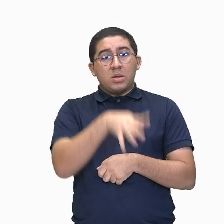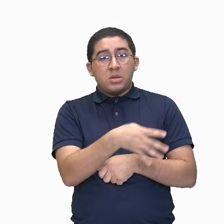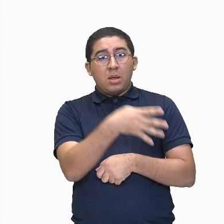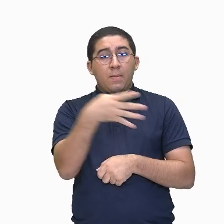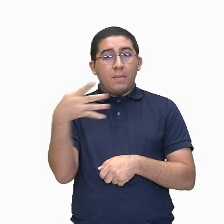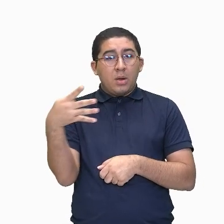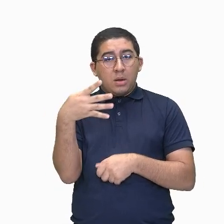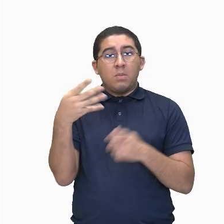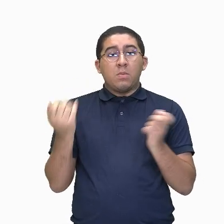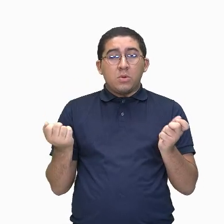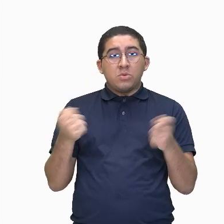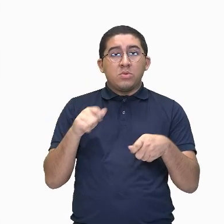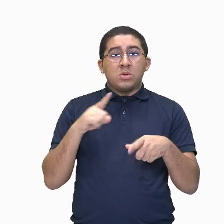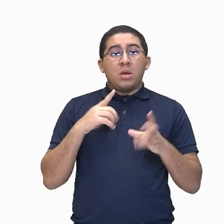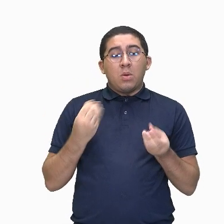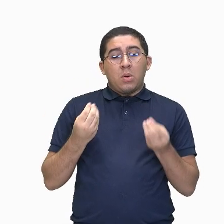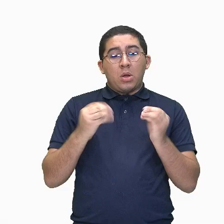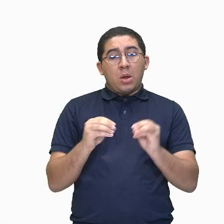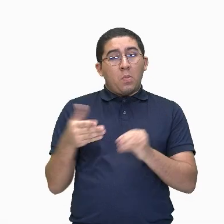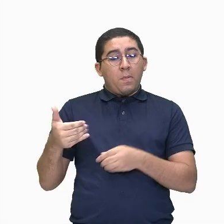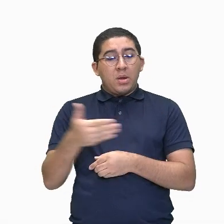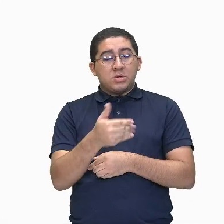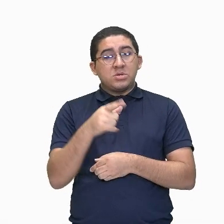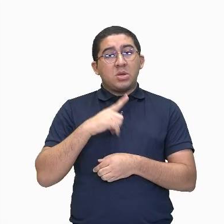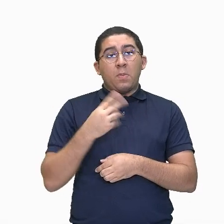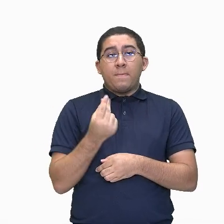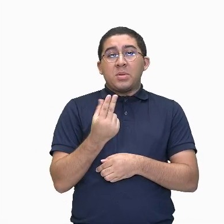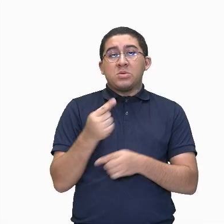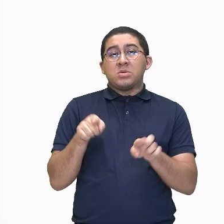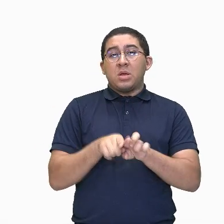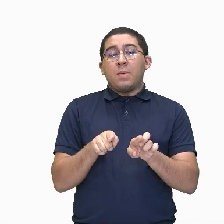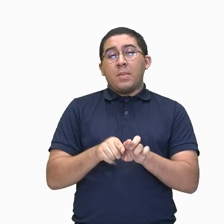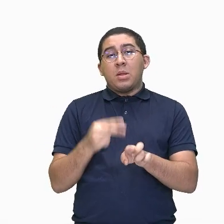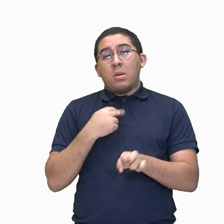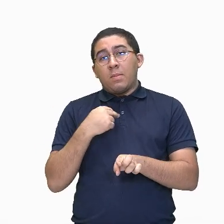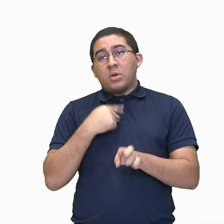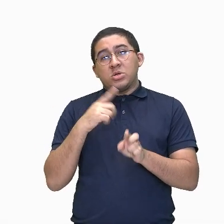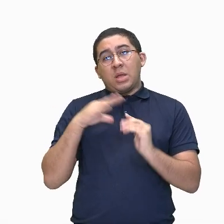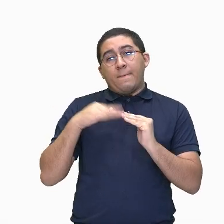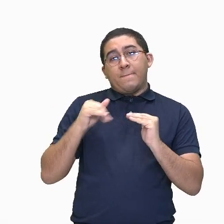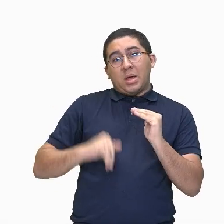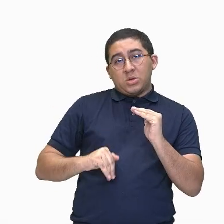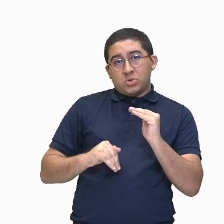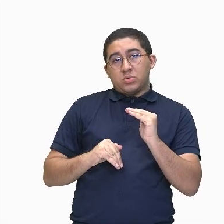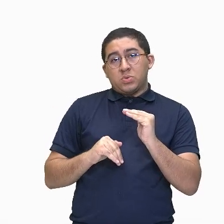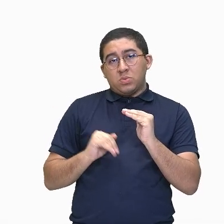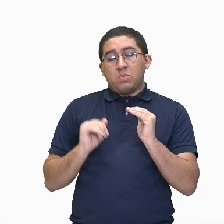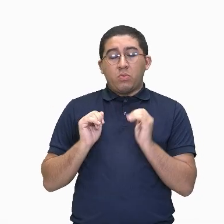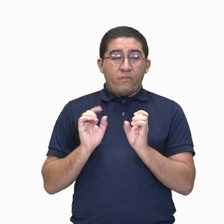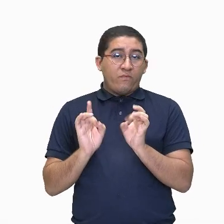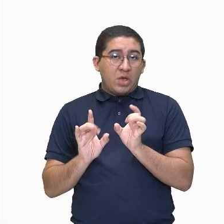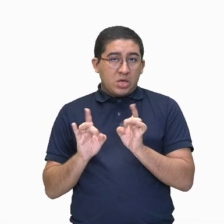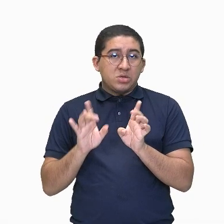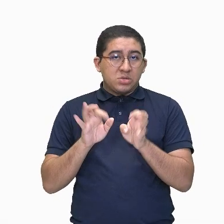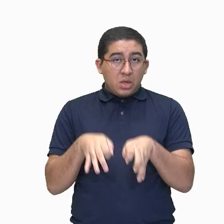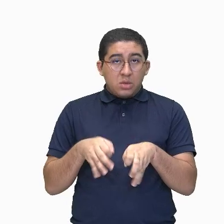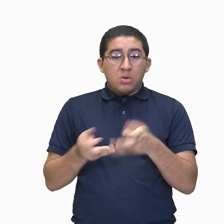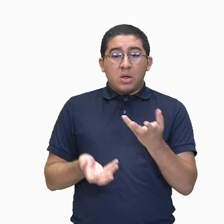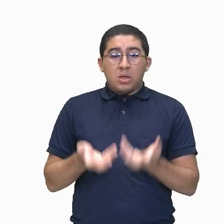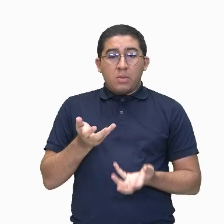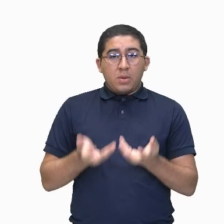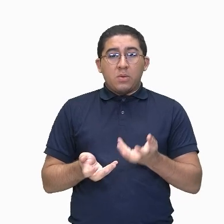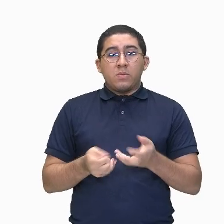colocasse os peixes, né, num determinado preço e que não fosse abaixo disso, né, eles pudessem vender um valor justo que não